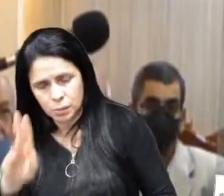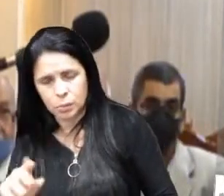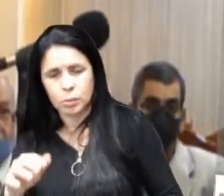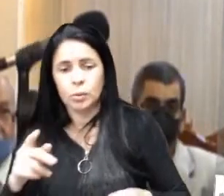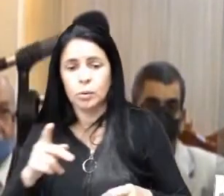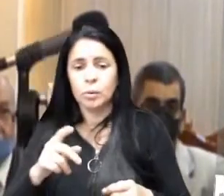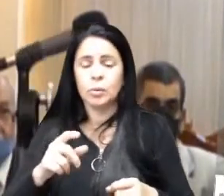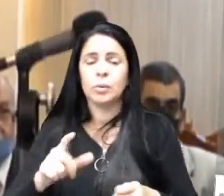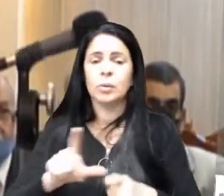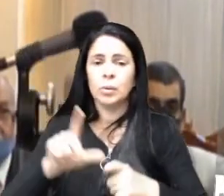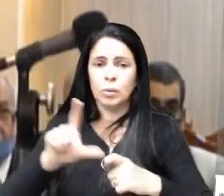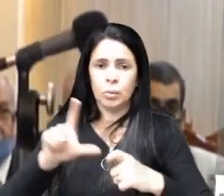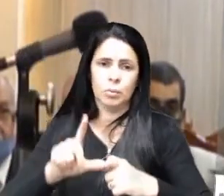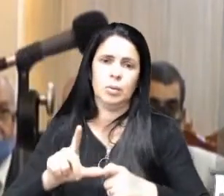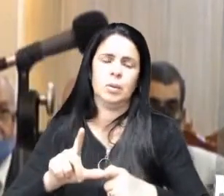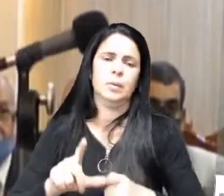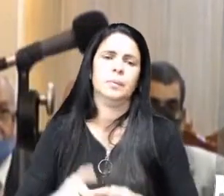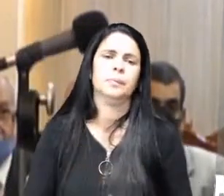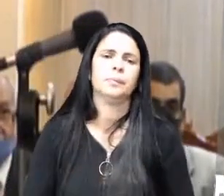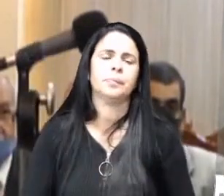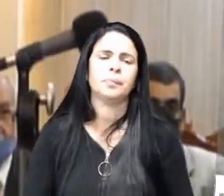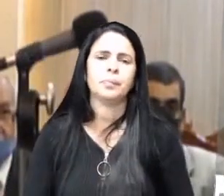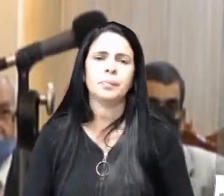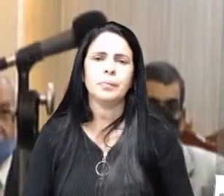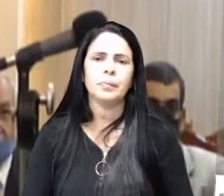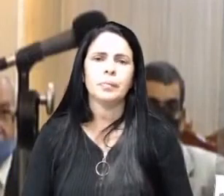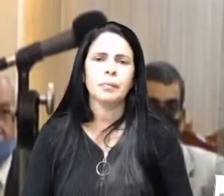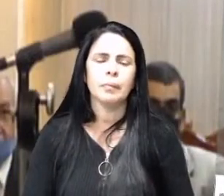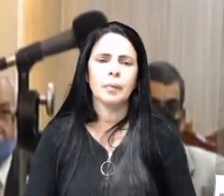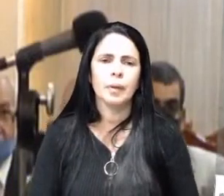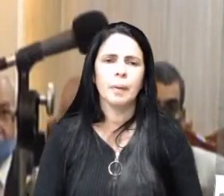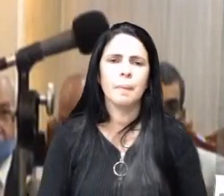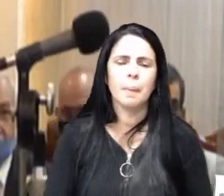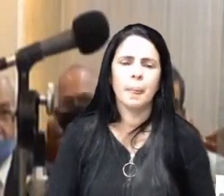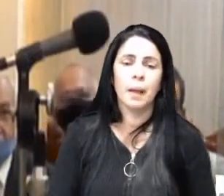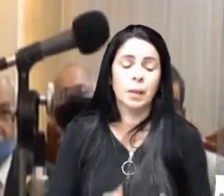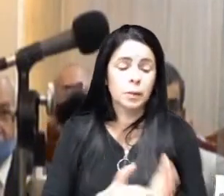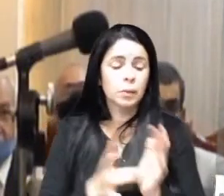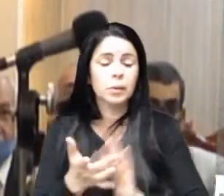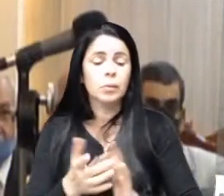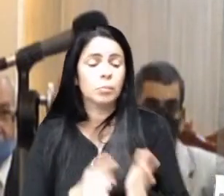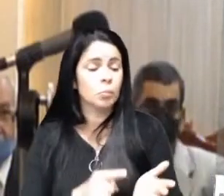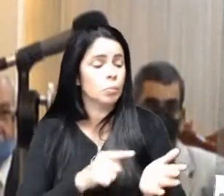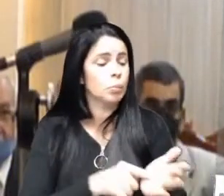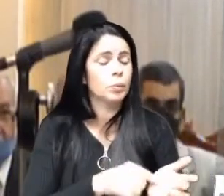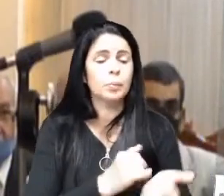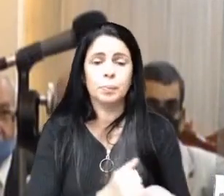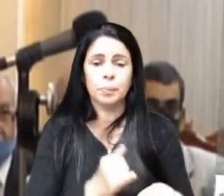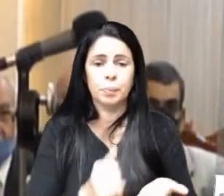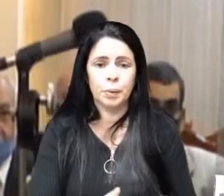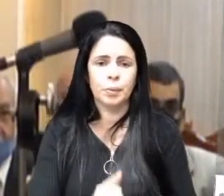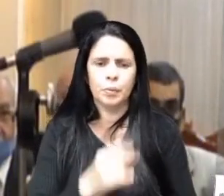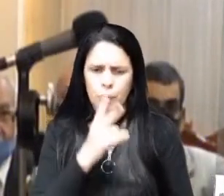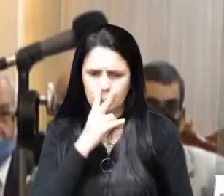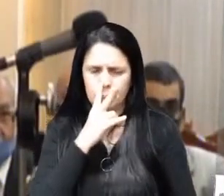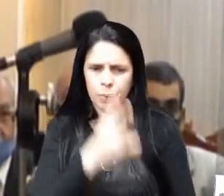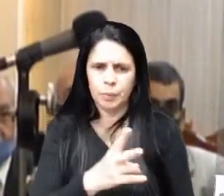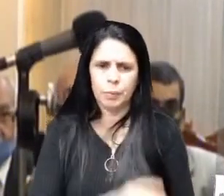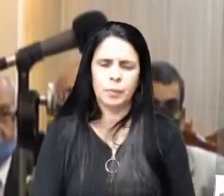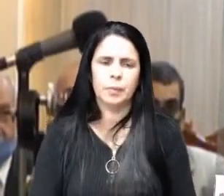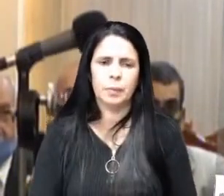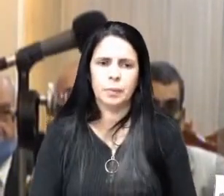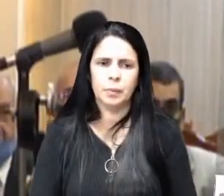9 em diante. Jesus traz uma palavra ali muito forte. Vamos ver.